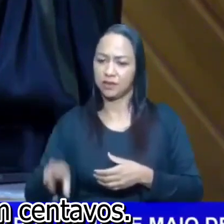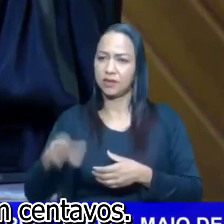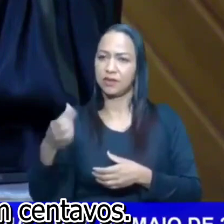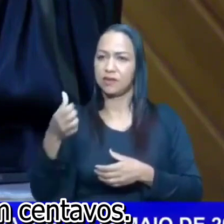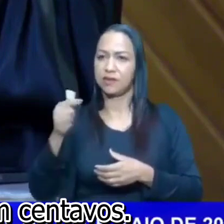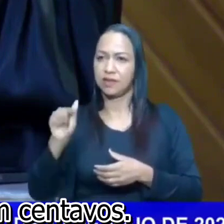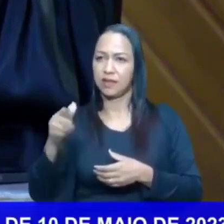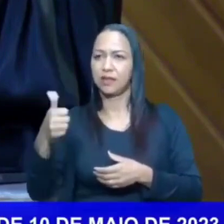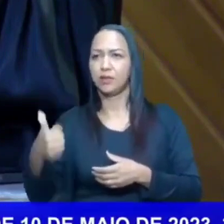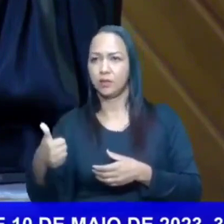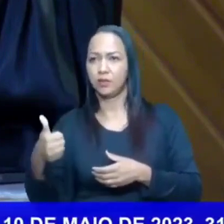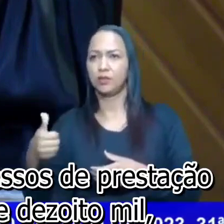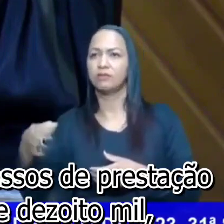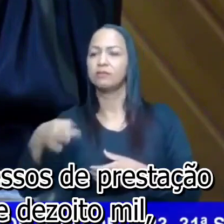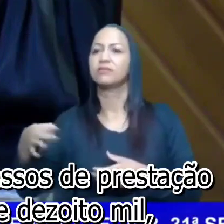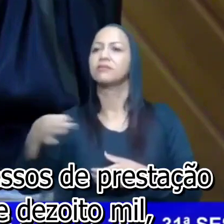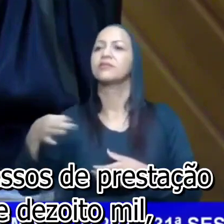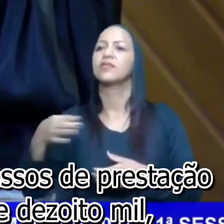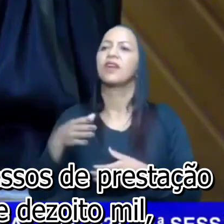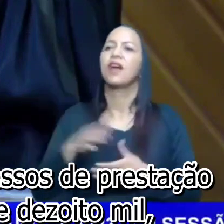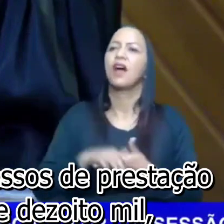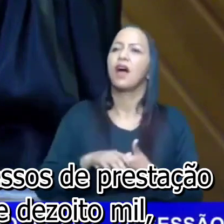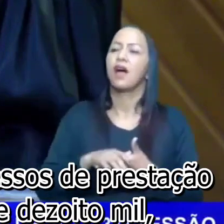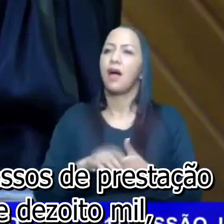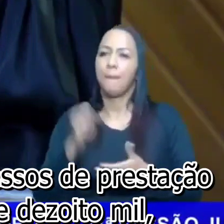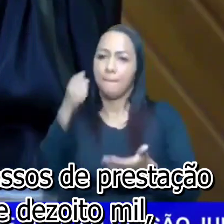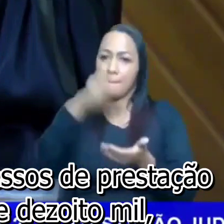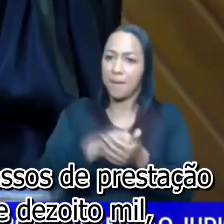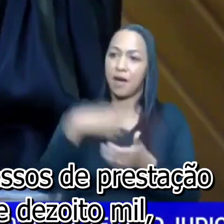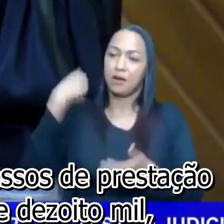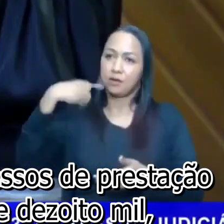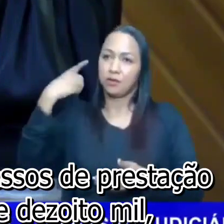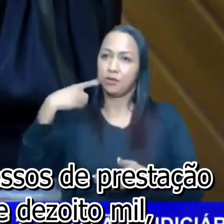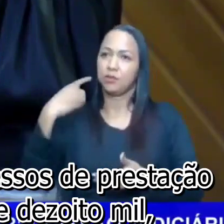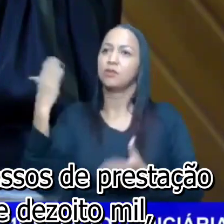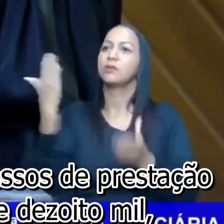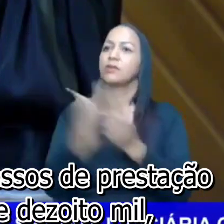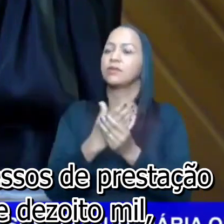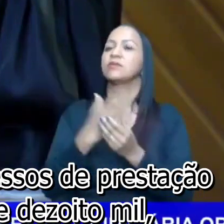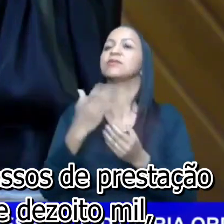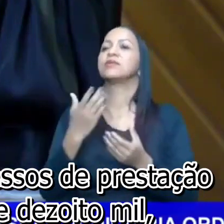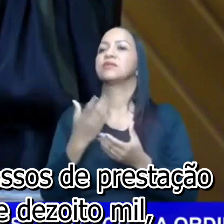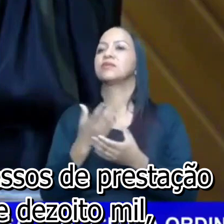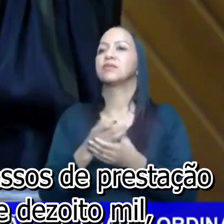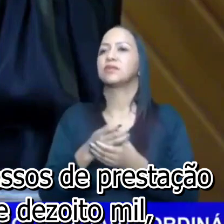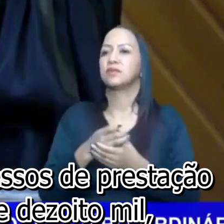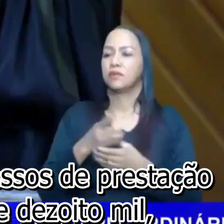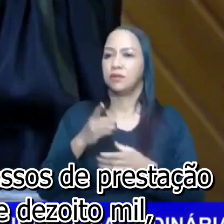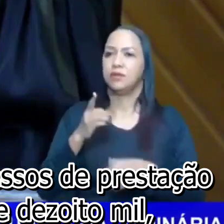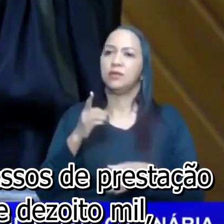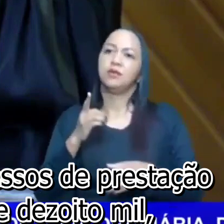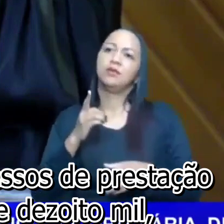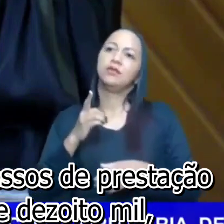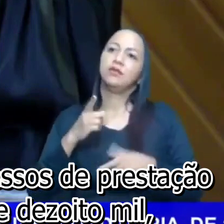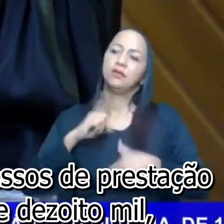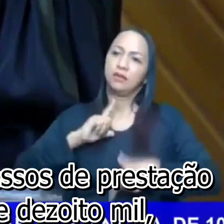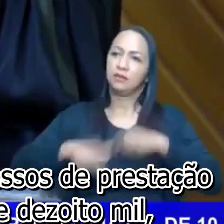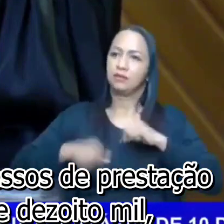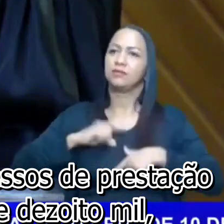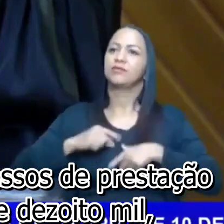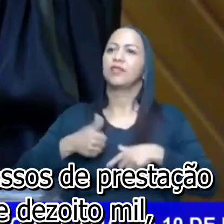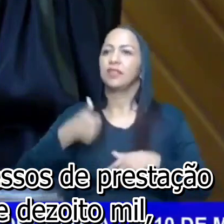369,71, o que vale dizer que, no mínimo, pago ao advogado nos processos de prestação de contas eleitorais do Distrito Federal deve ser